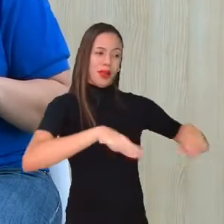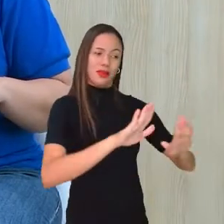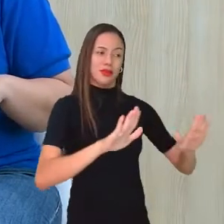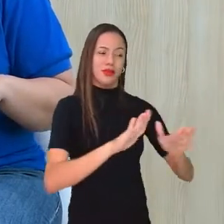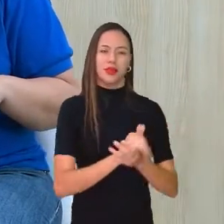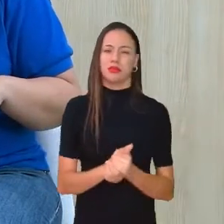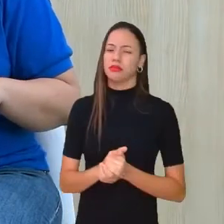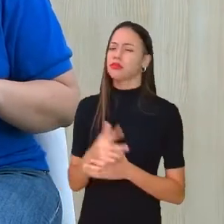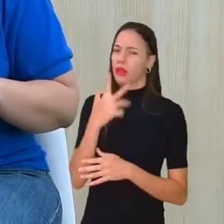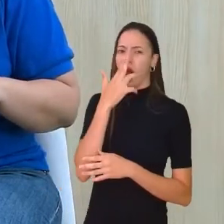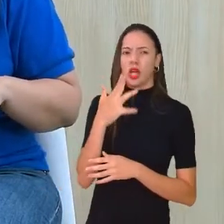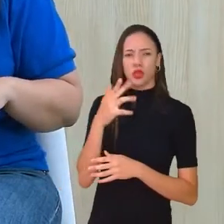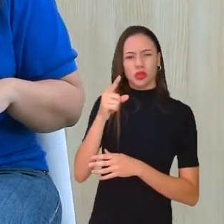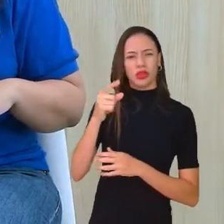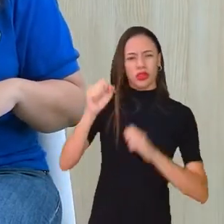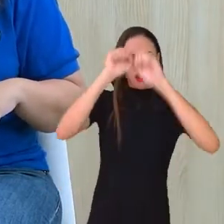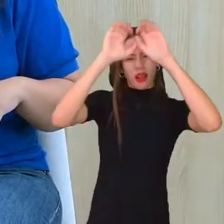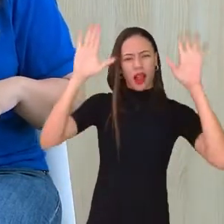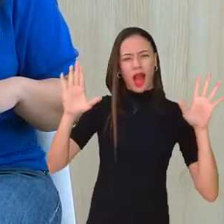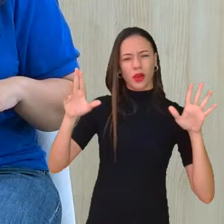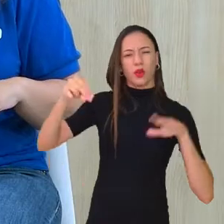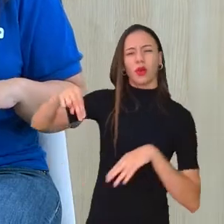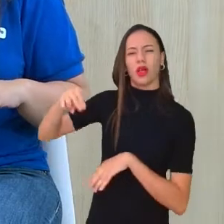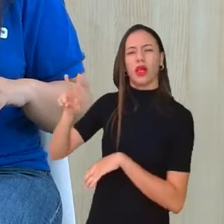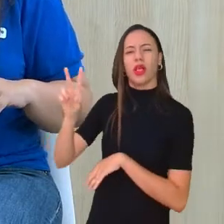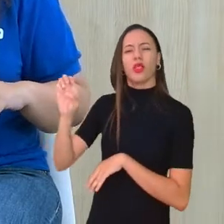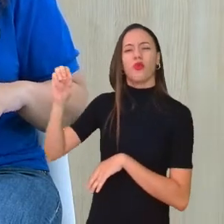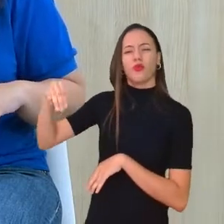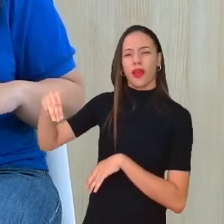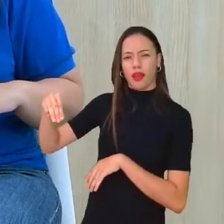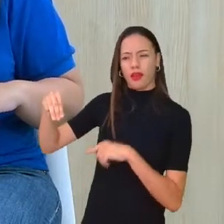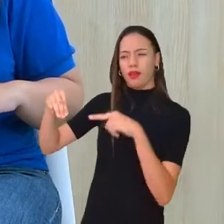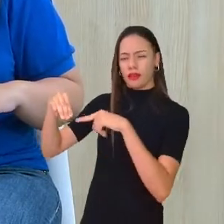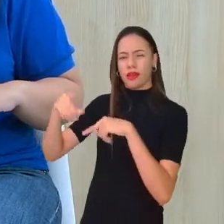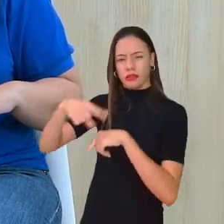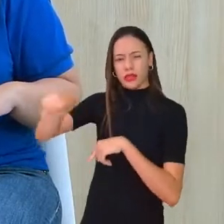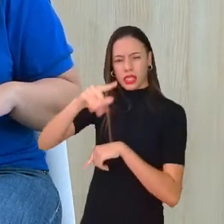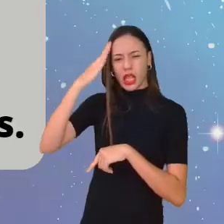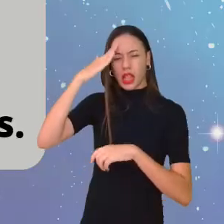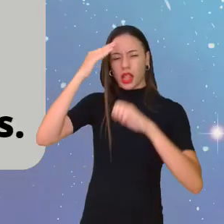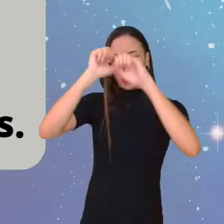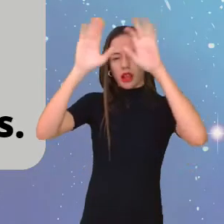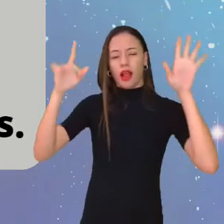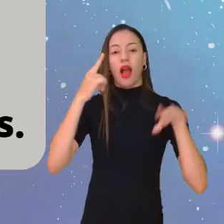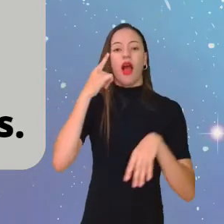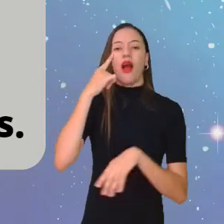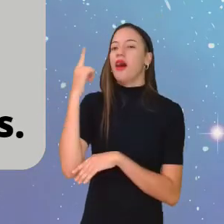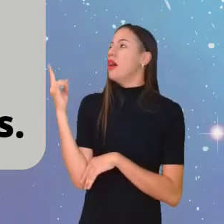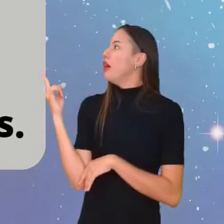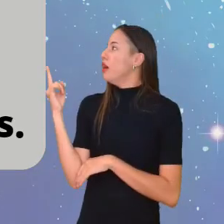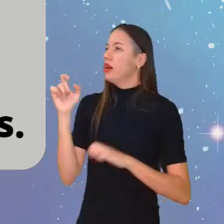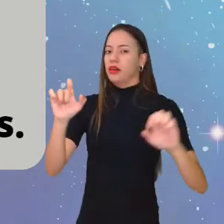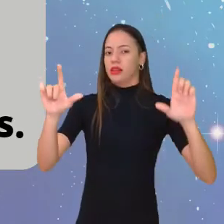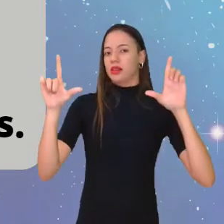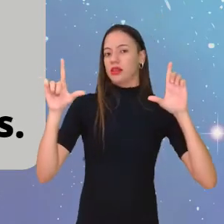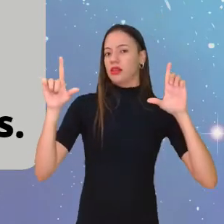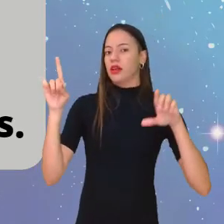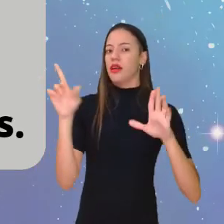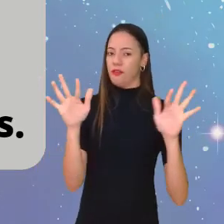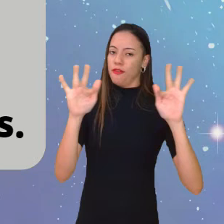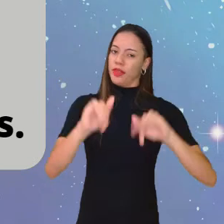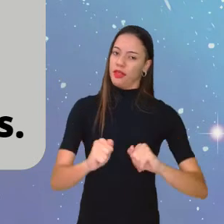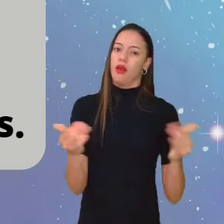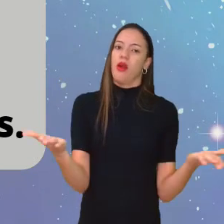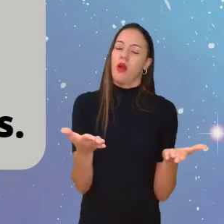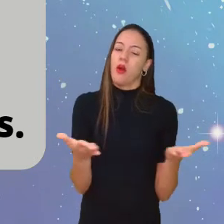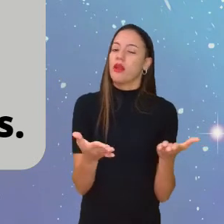bem claro, né? Assim, que essas nuvens que a gente vai buscando, né? Então, dá uma olhadinha na tela aí, a gente passando agora para a parte final,